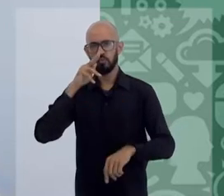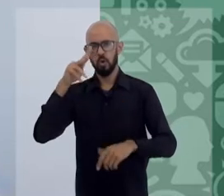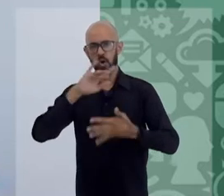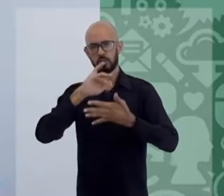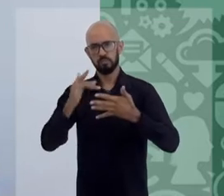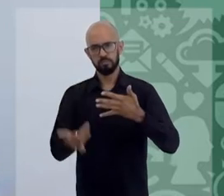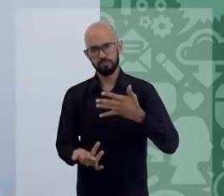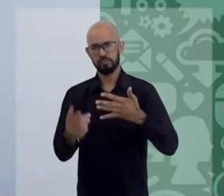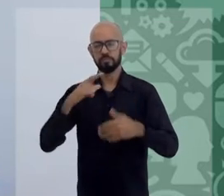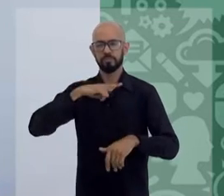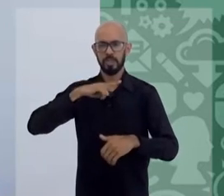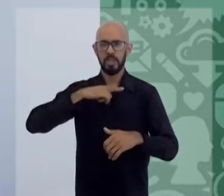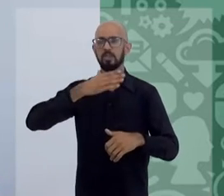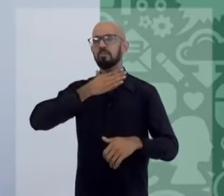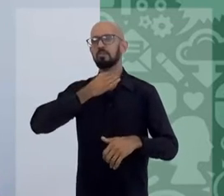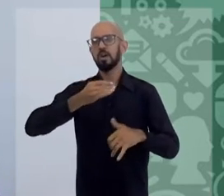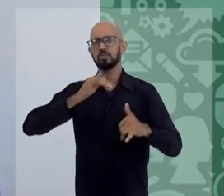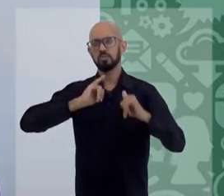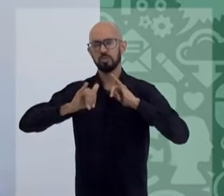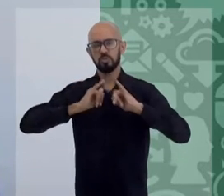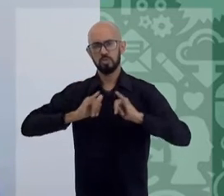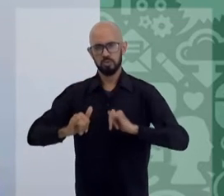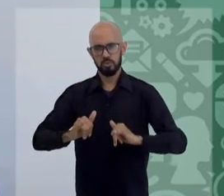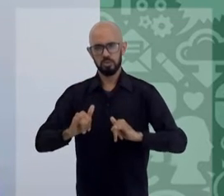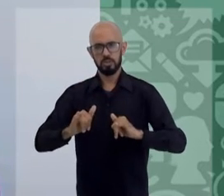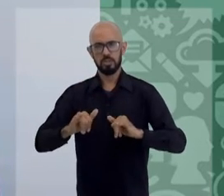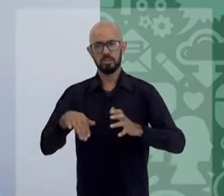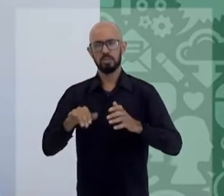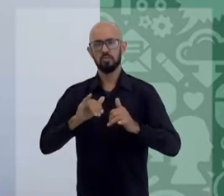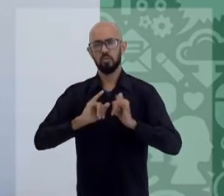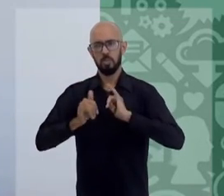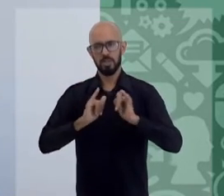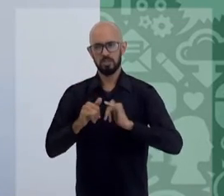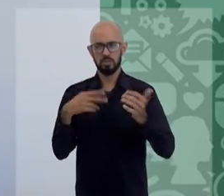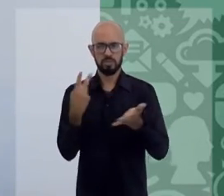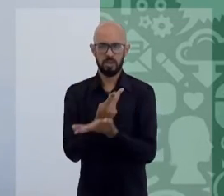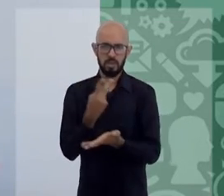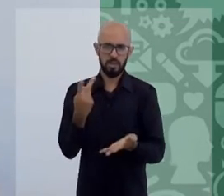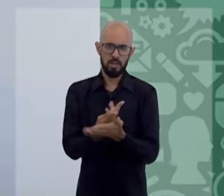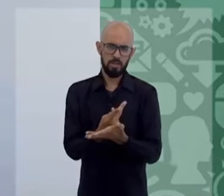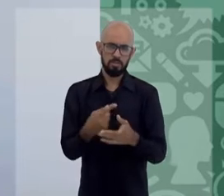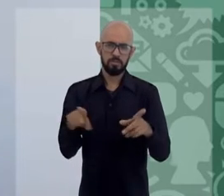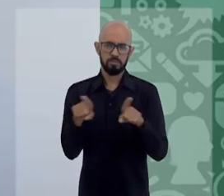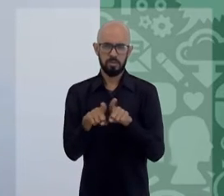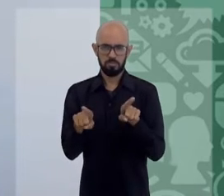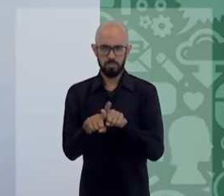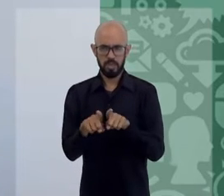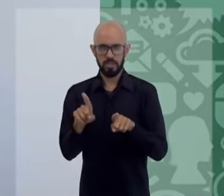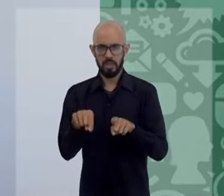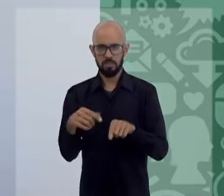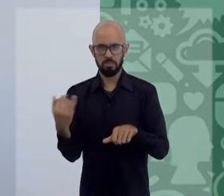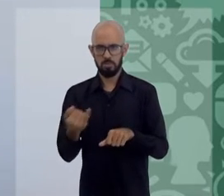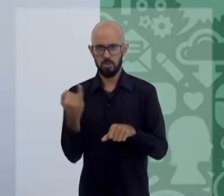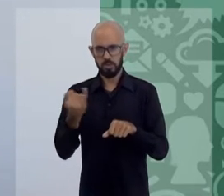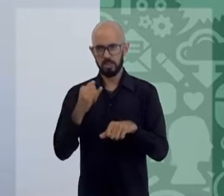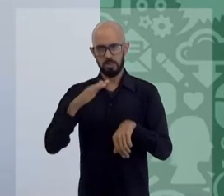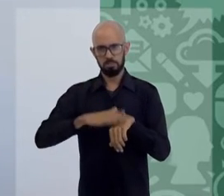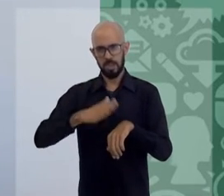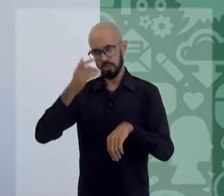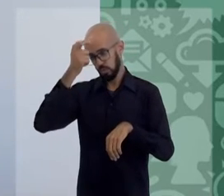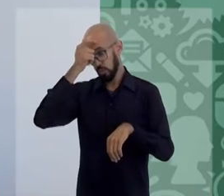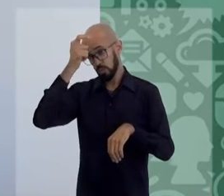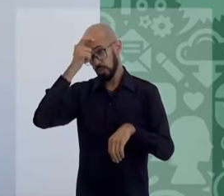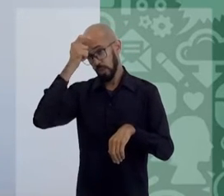sociais. Então, a quantidade de fake news, de informações soltas e divergentes é muito grande. É importante